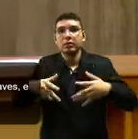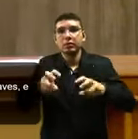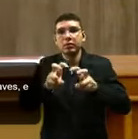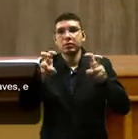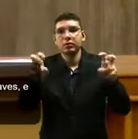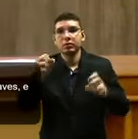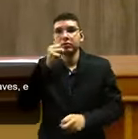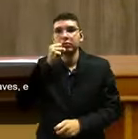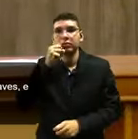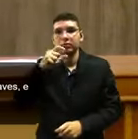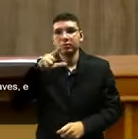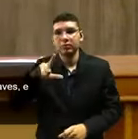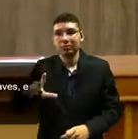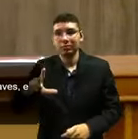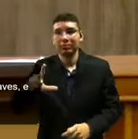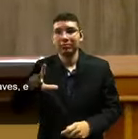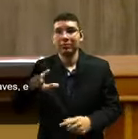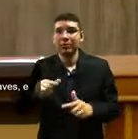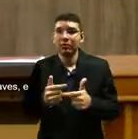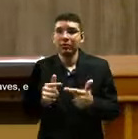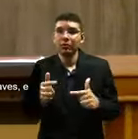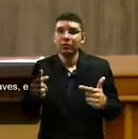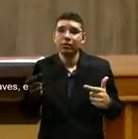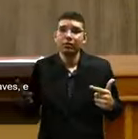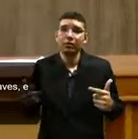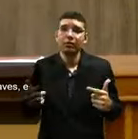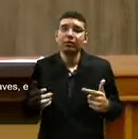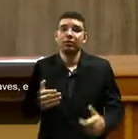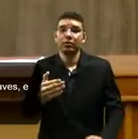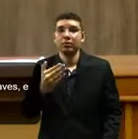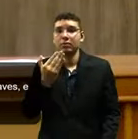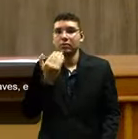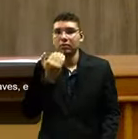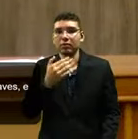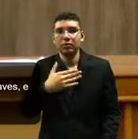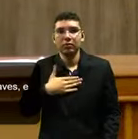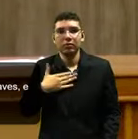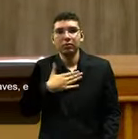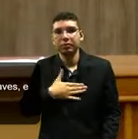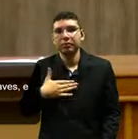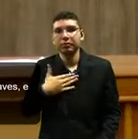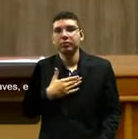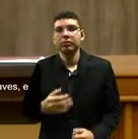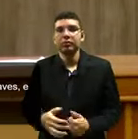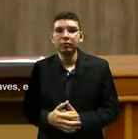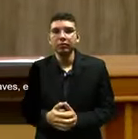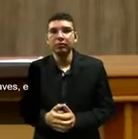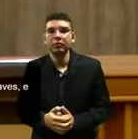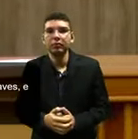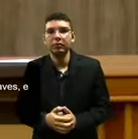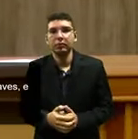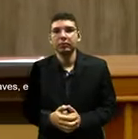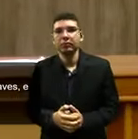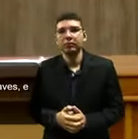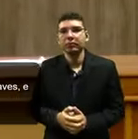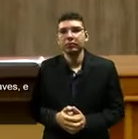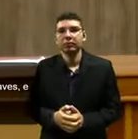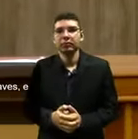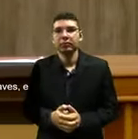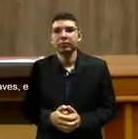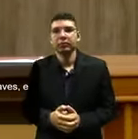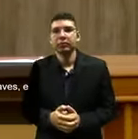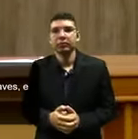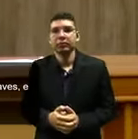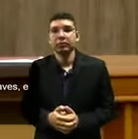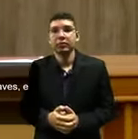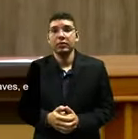nada reage tem crente aí irmão que nada reage ele nada move ele é porque um